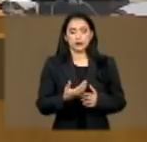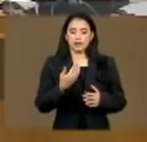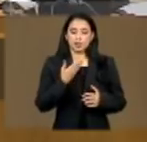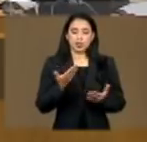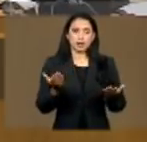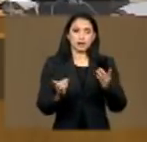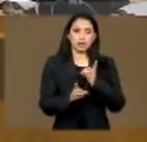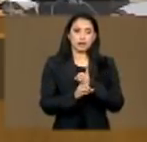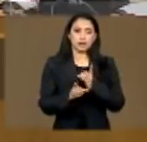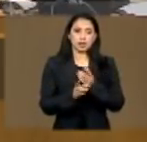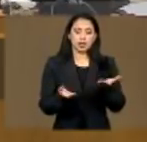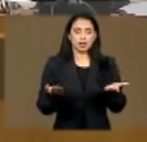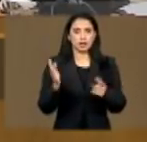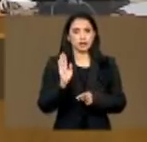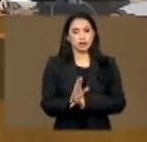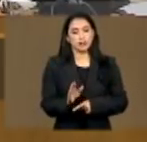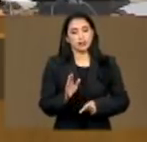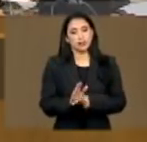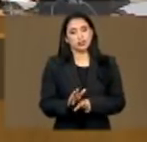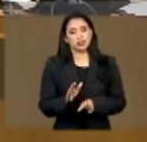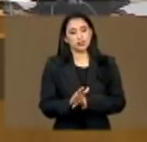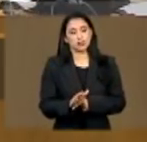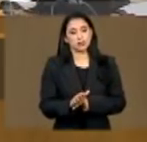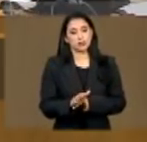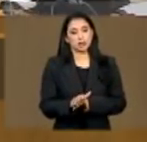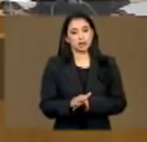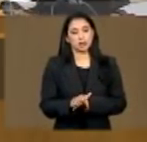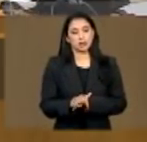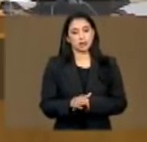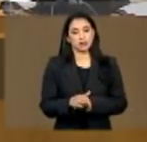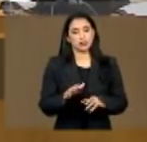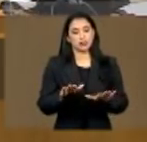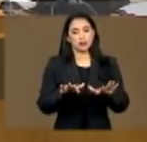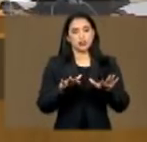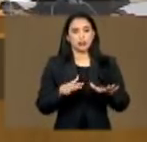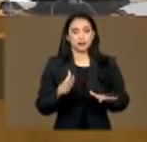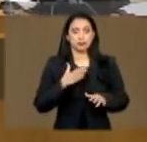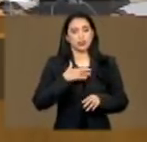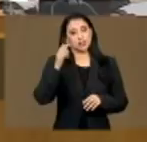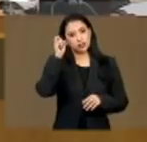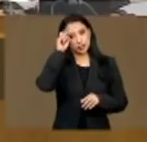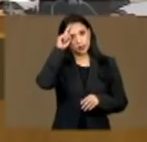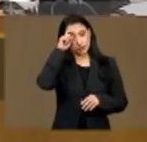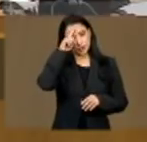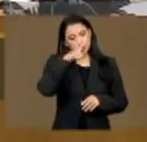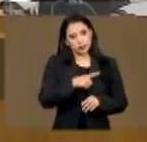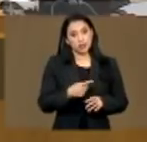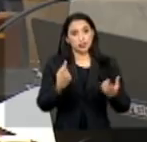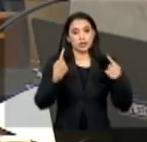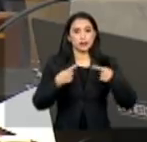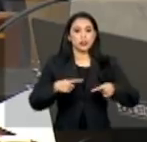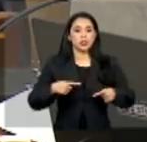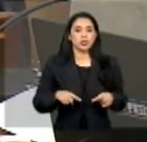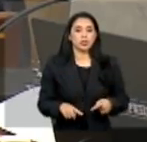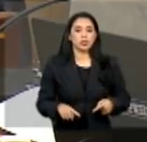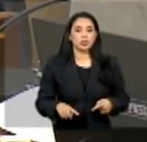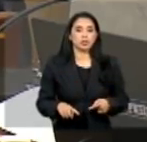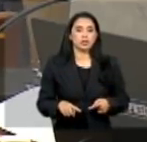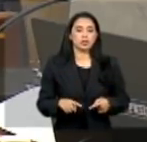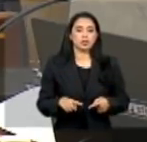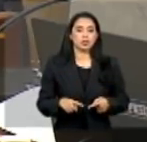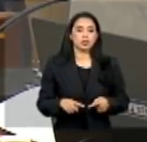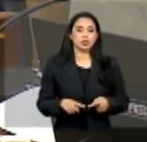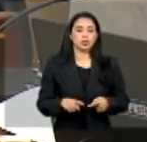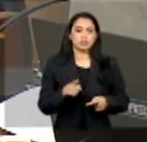nessa tribuna que aumenta a minha dificuldade de intervenção sua